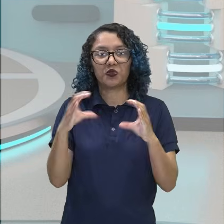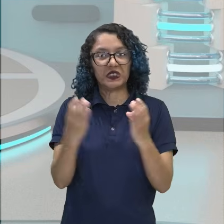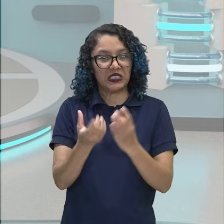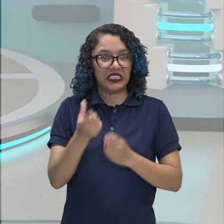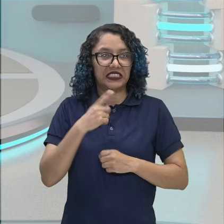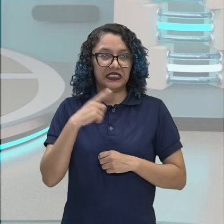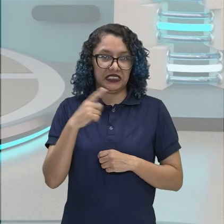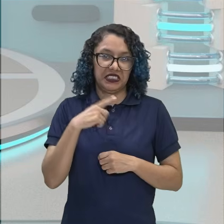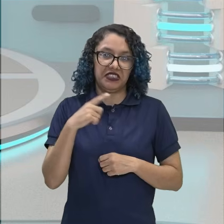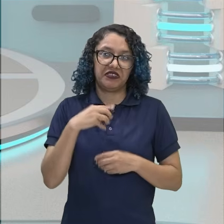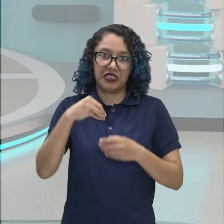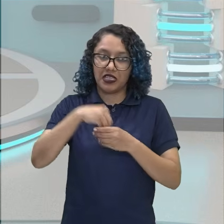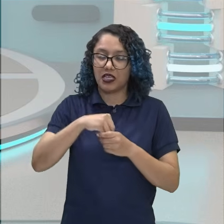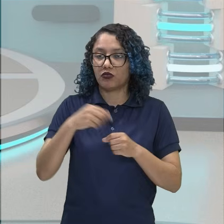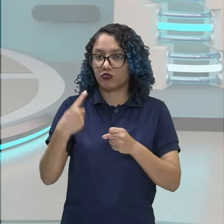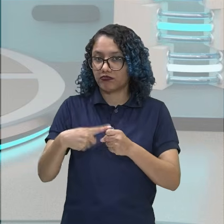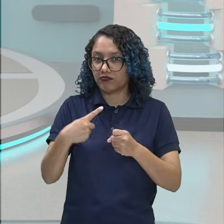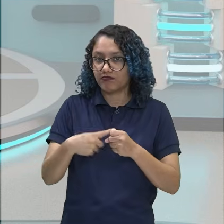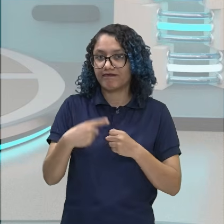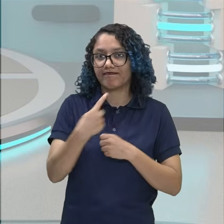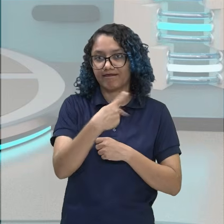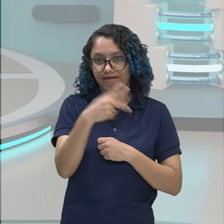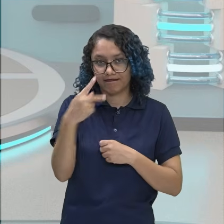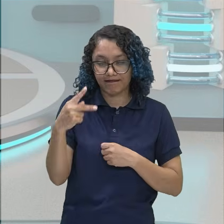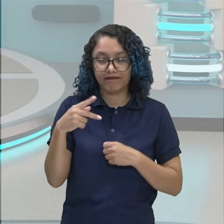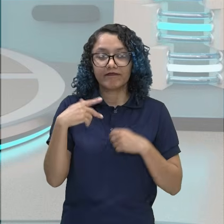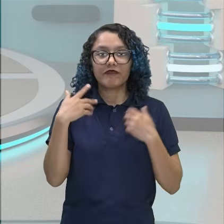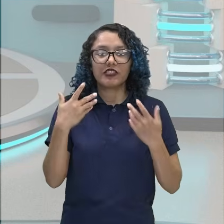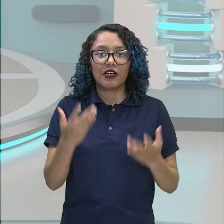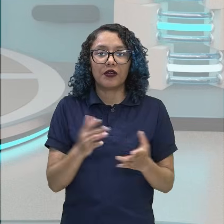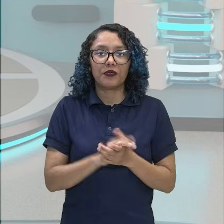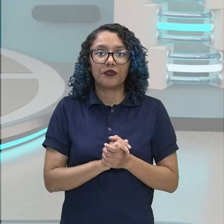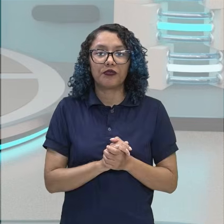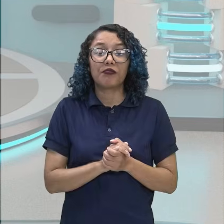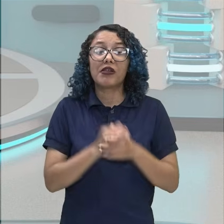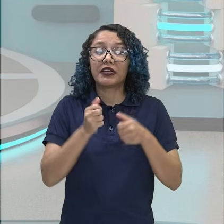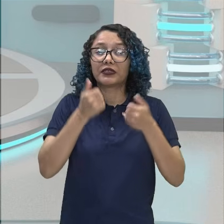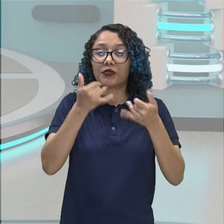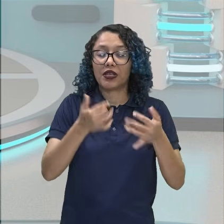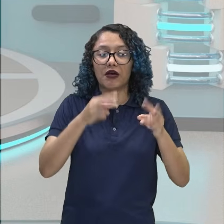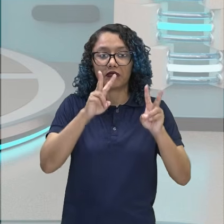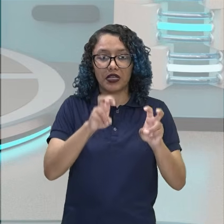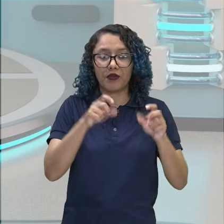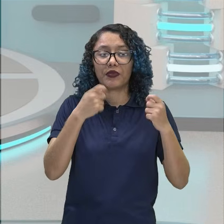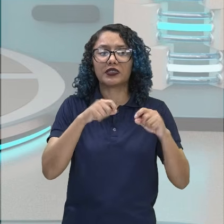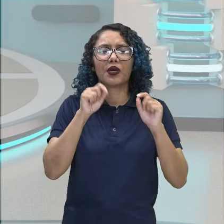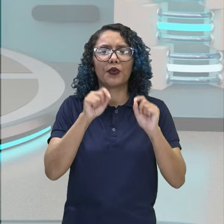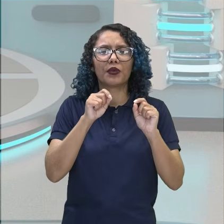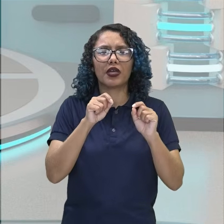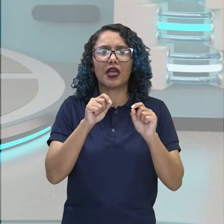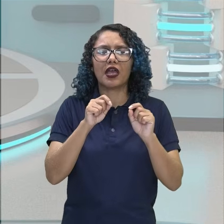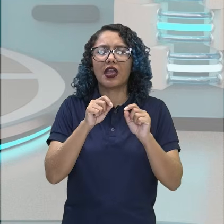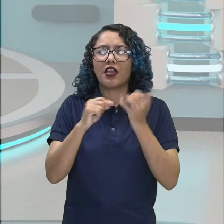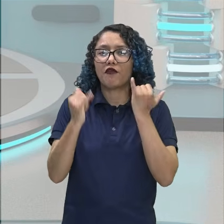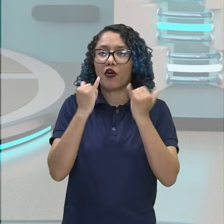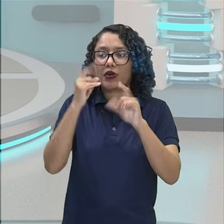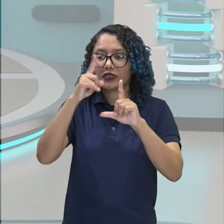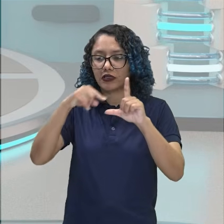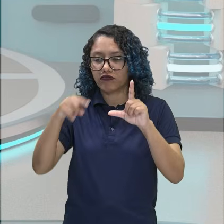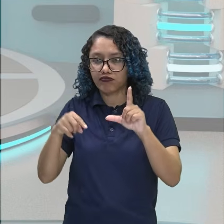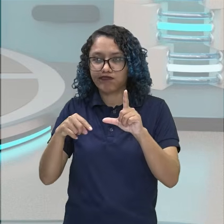município. E aí, para abordar esse tema, você vai buscar dados estatísticos, né, em fontes